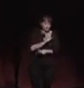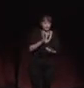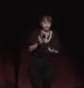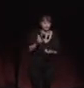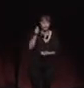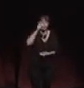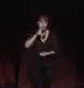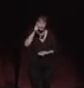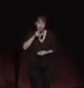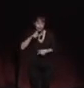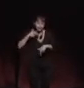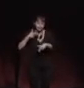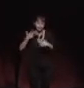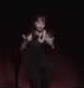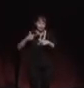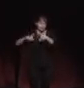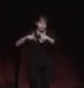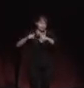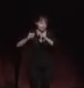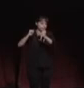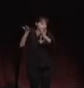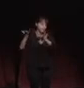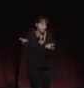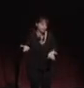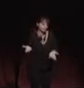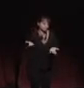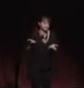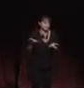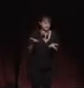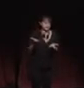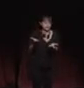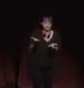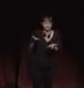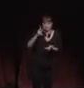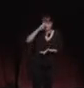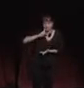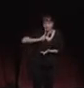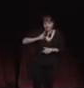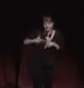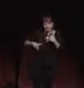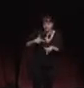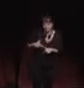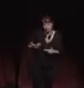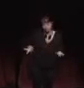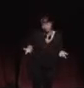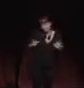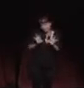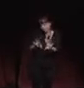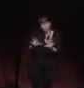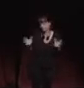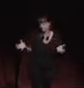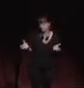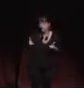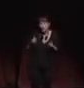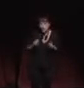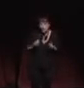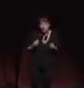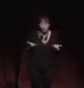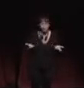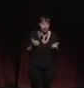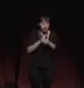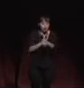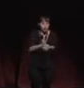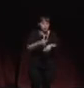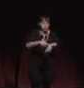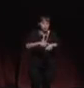mulher autônoma hoje, independente, trabalhando, isso é um fato. Então, o